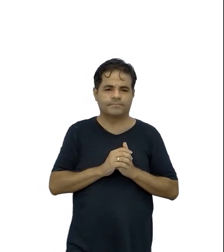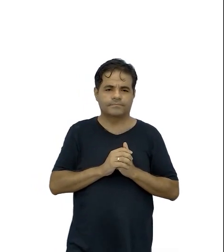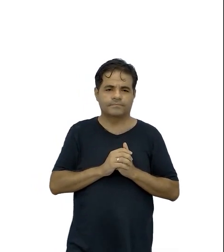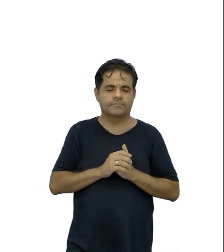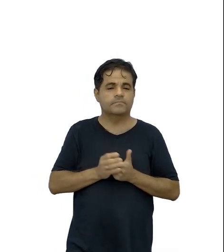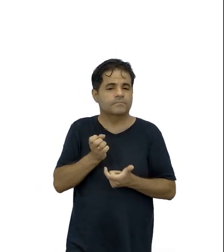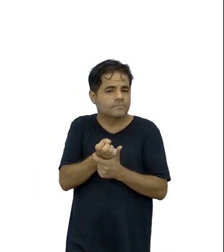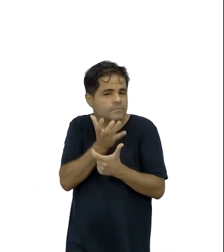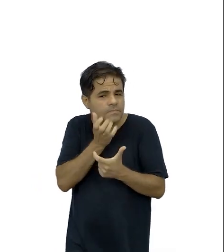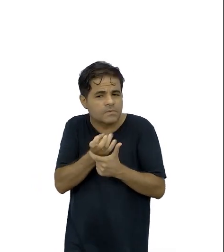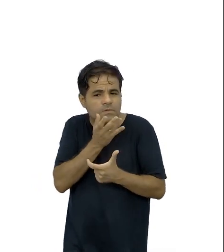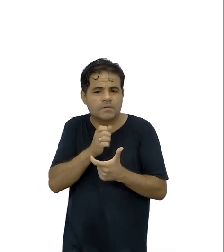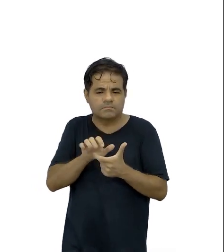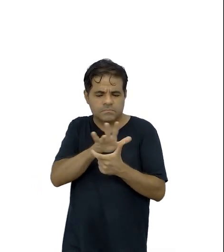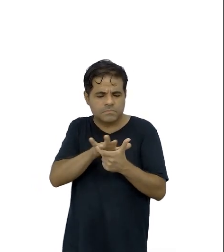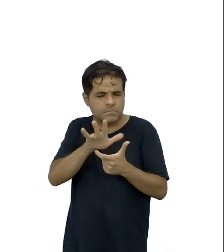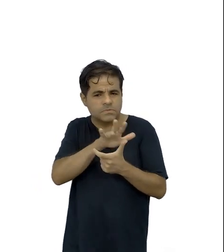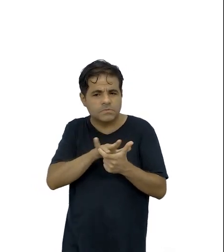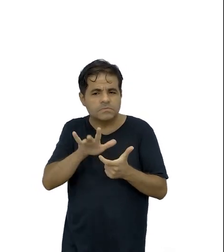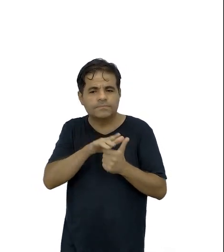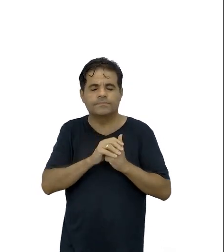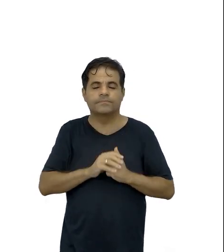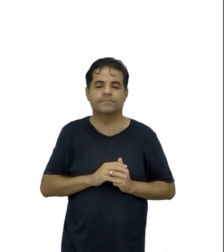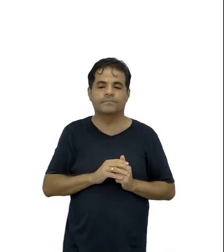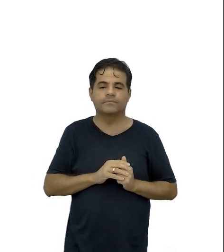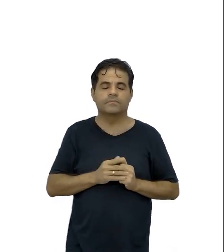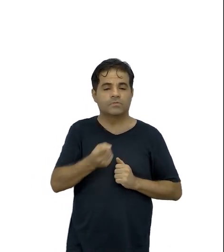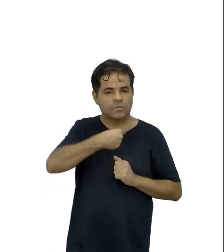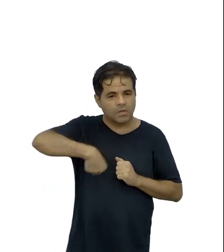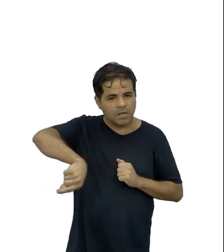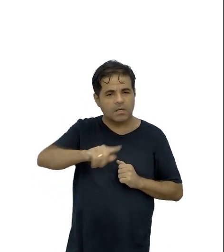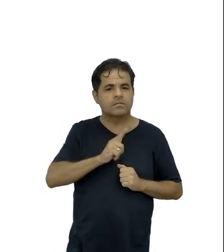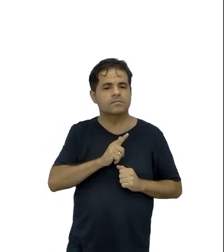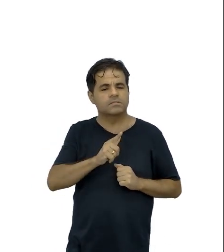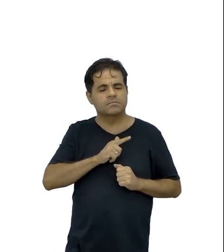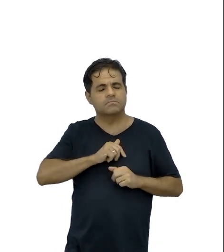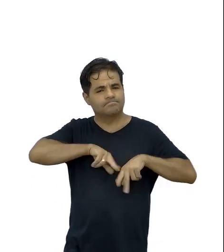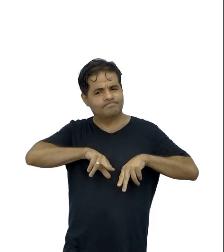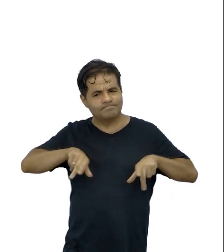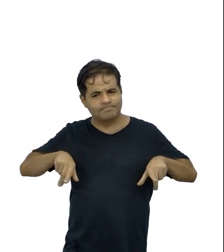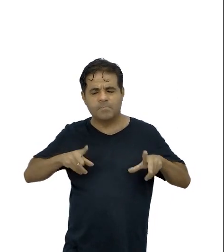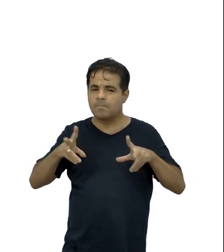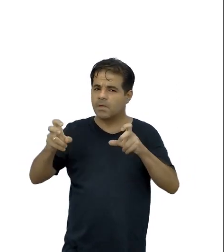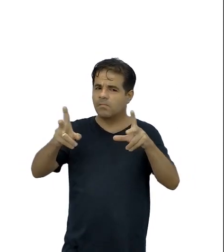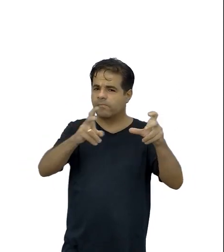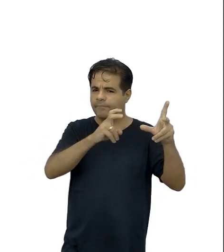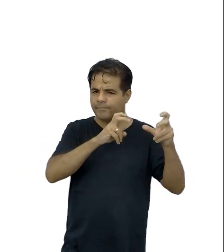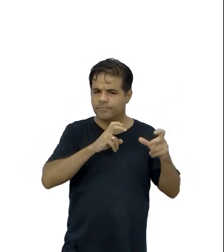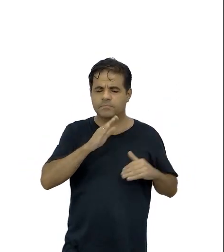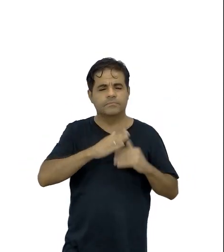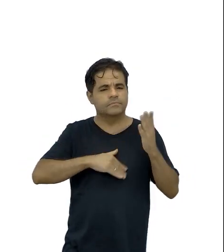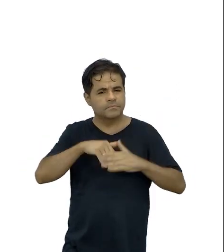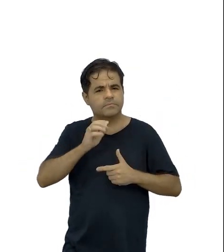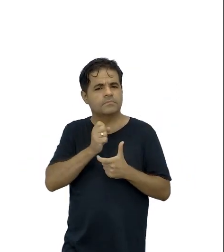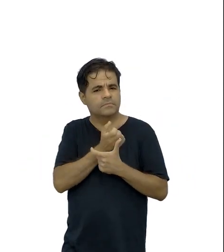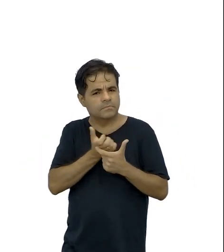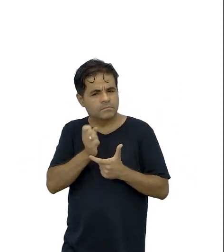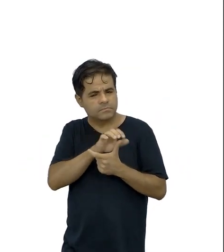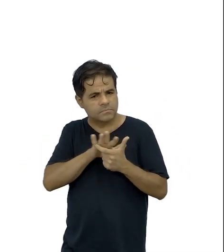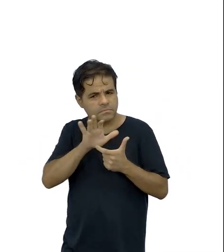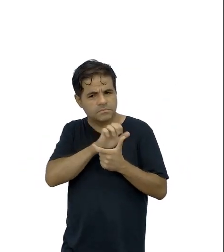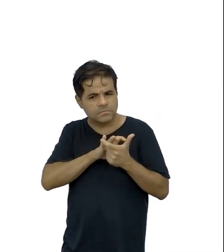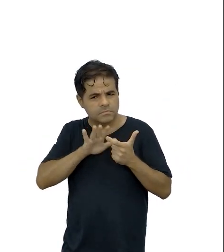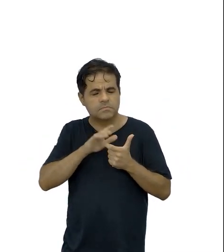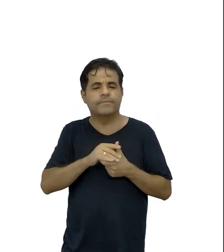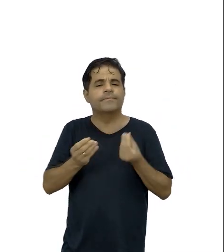Então, o letramento aí, né? Nós temos variadas concepções sobre o letramento.